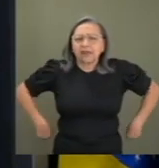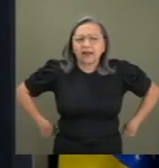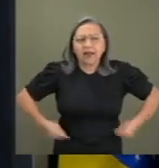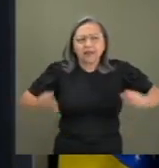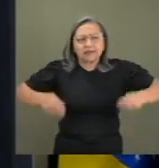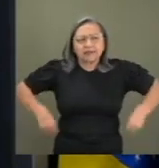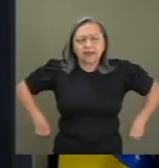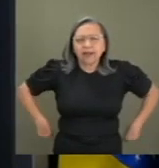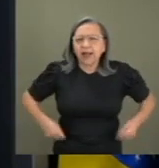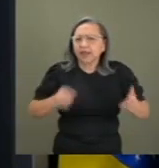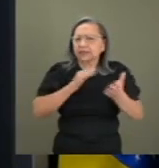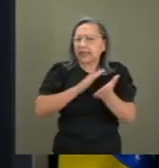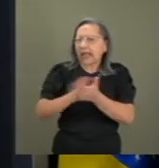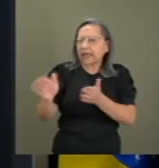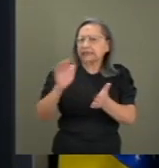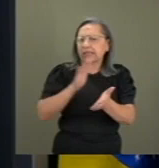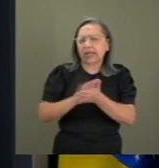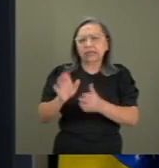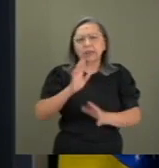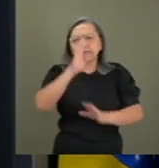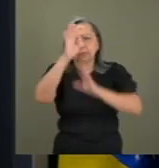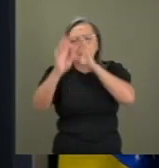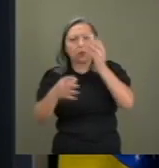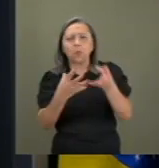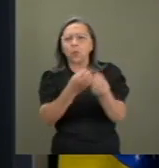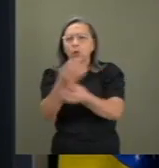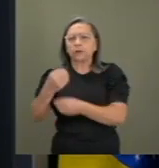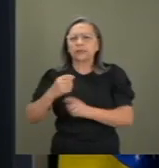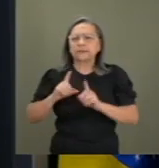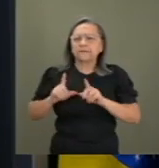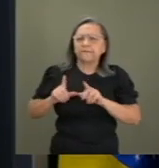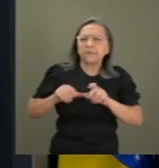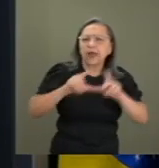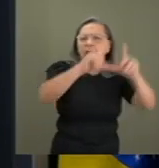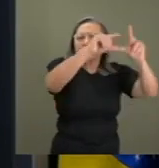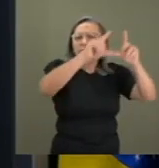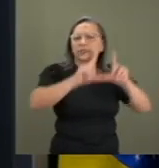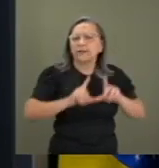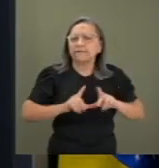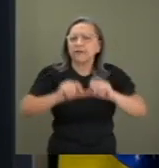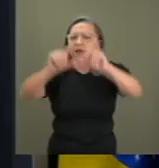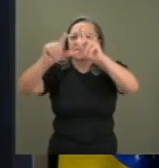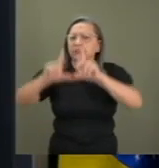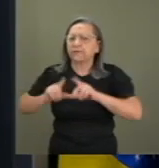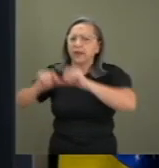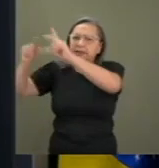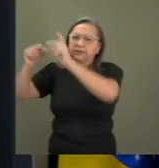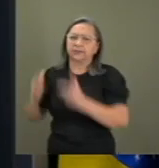exorbitantes em sucessivas viagens pelo mundo.